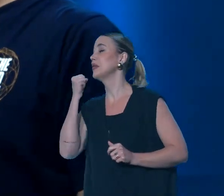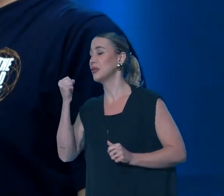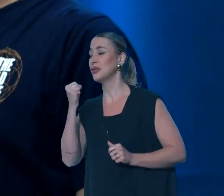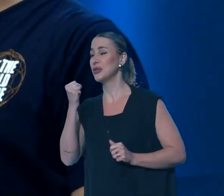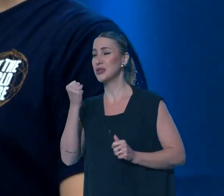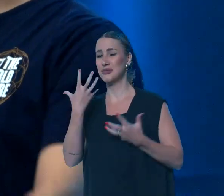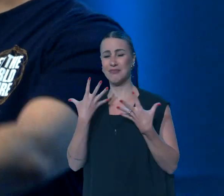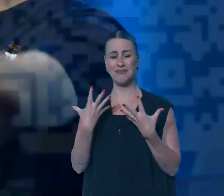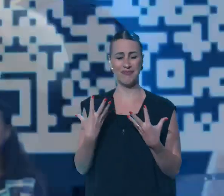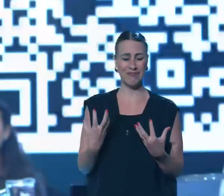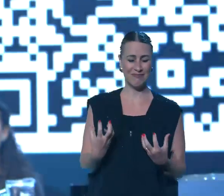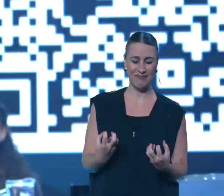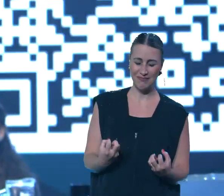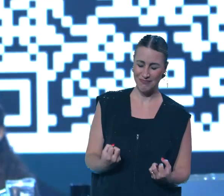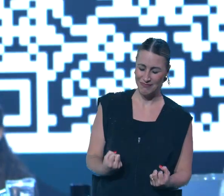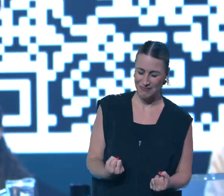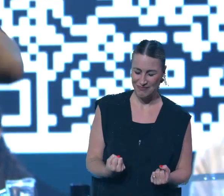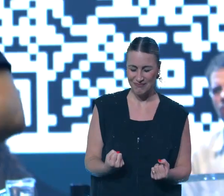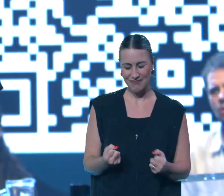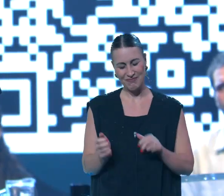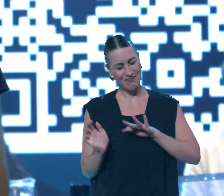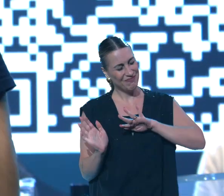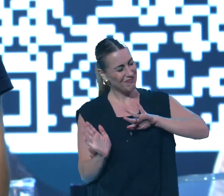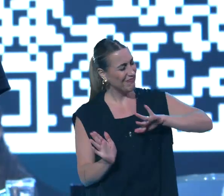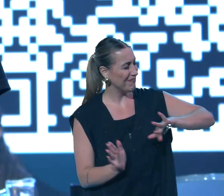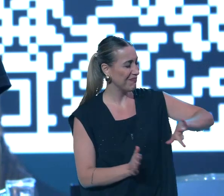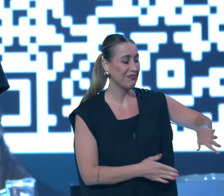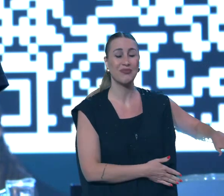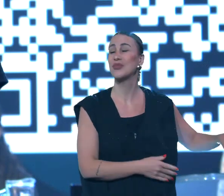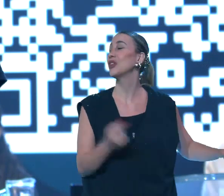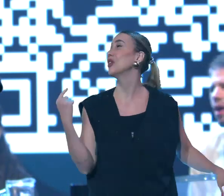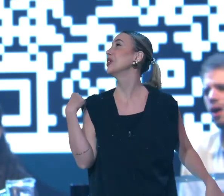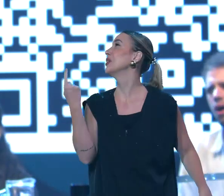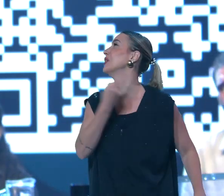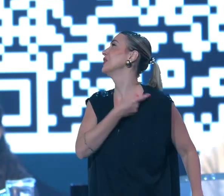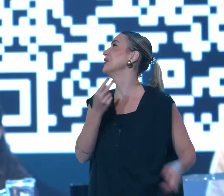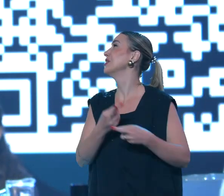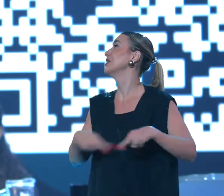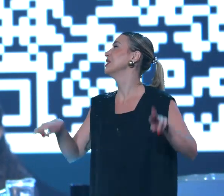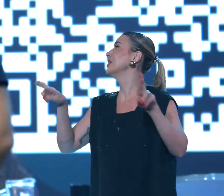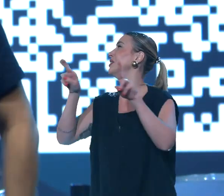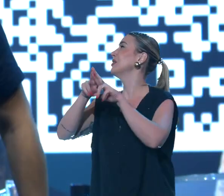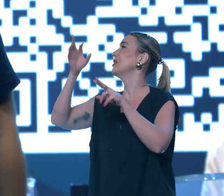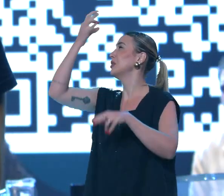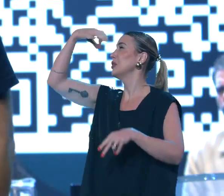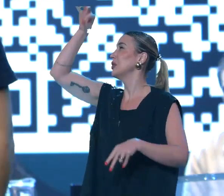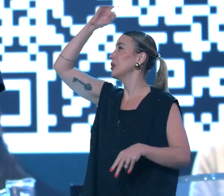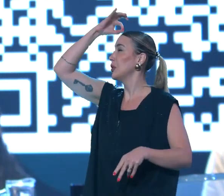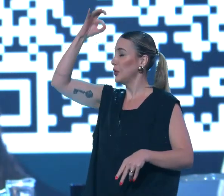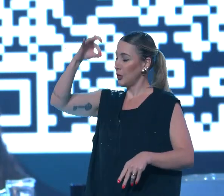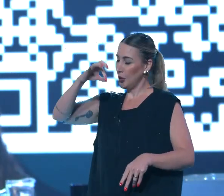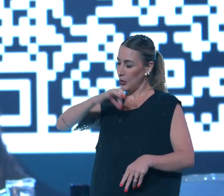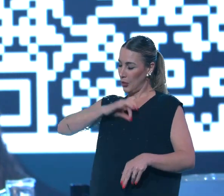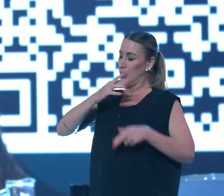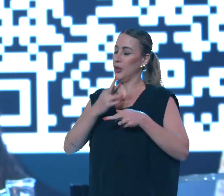cansaço. Saímos aqui hoje renovados pelo Teu Espírito, Pai. Essa é a nossa oração, Deus.